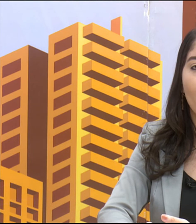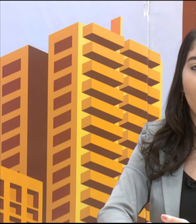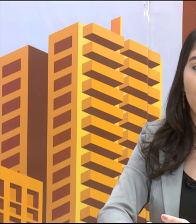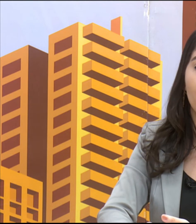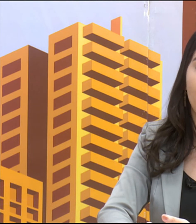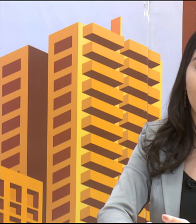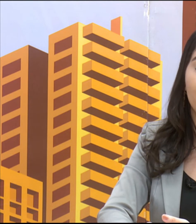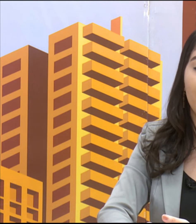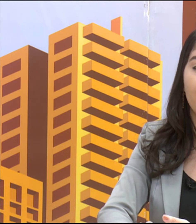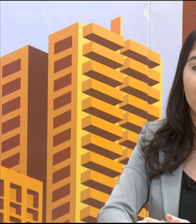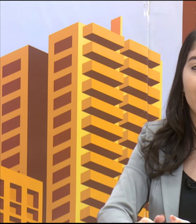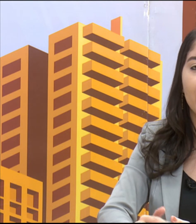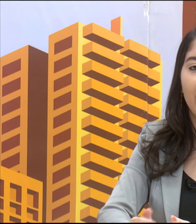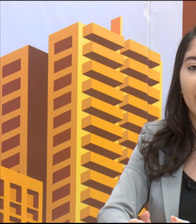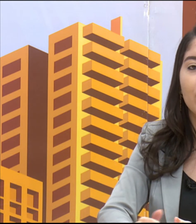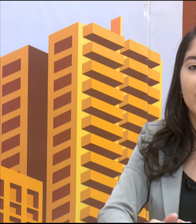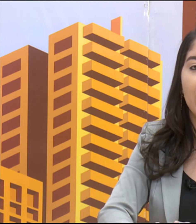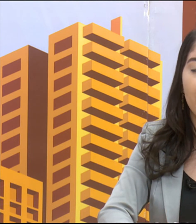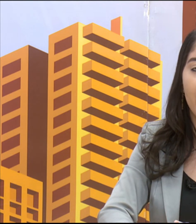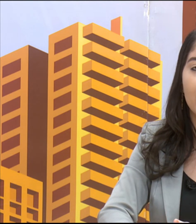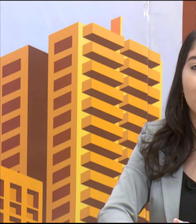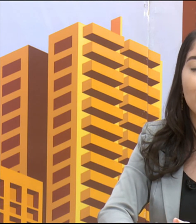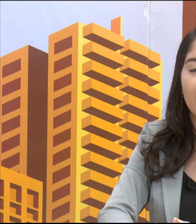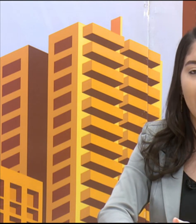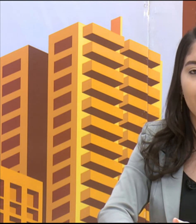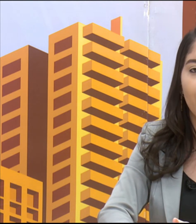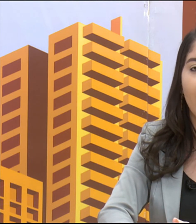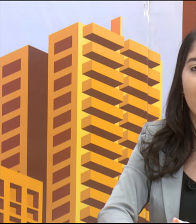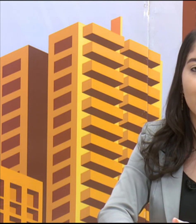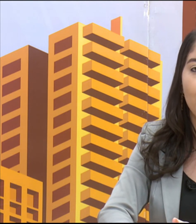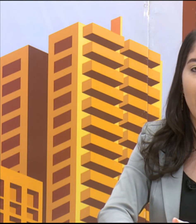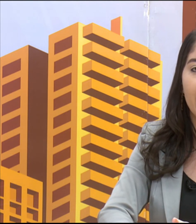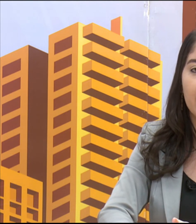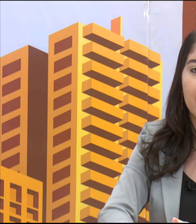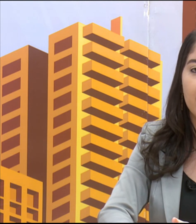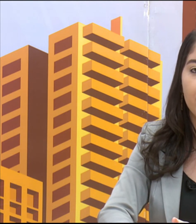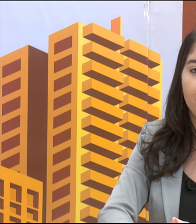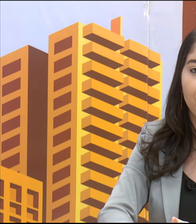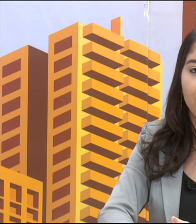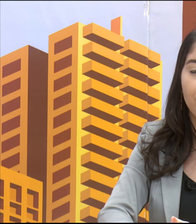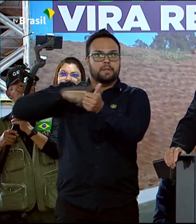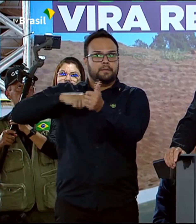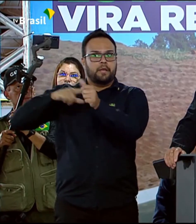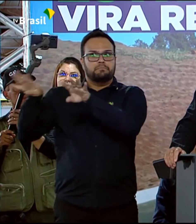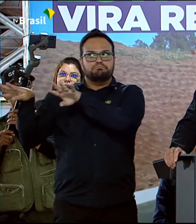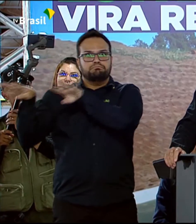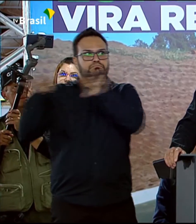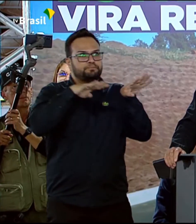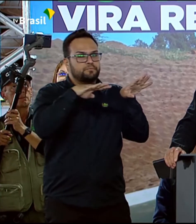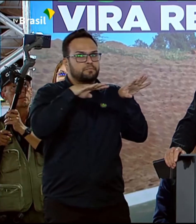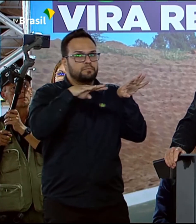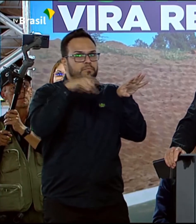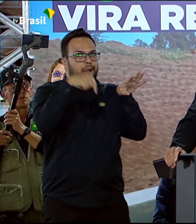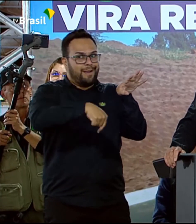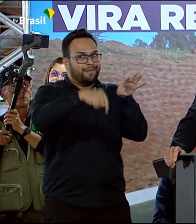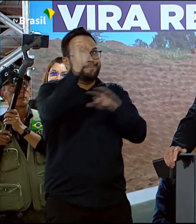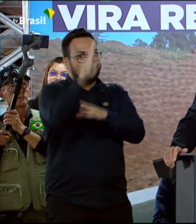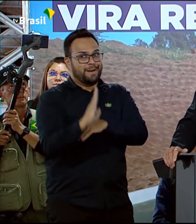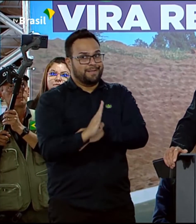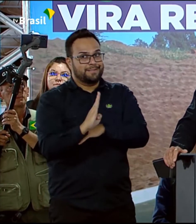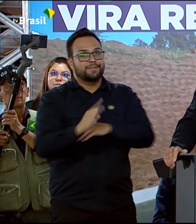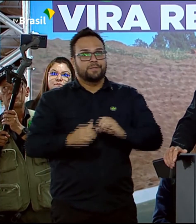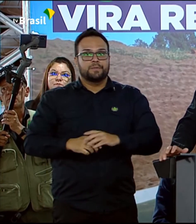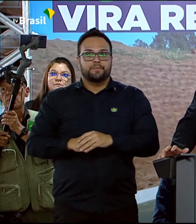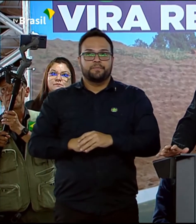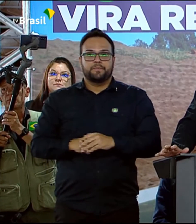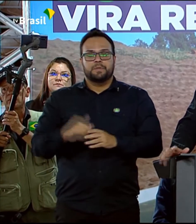sanciona projeto que define direitos e deveres dos Advogados no país o presidente Jair bolsonaro